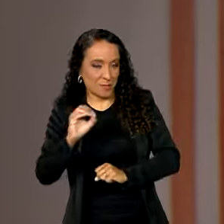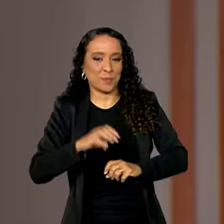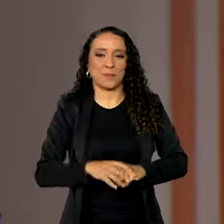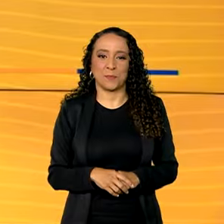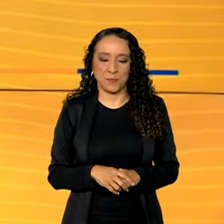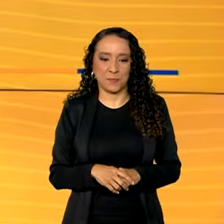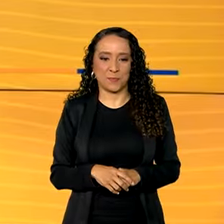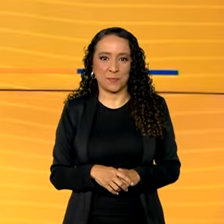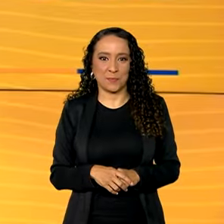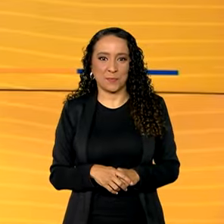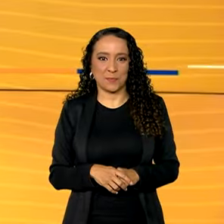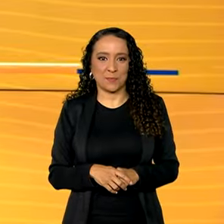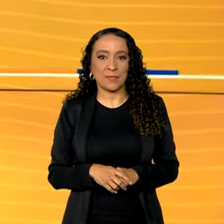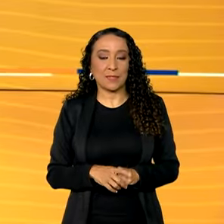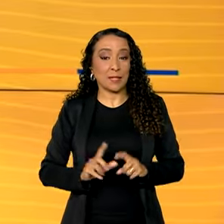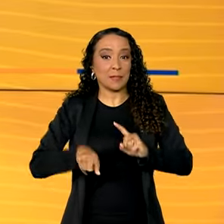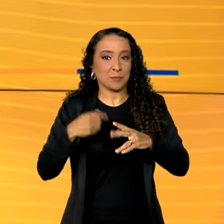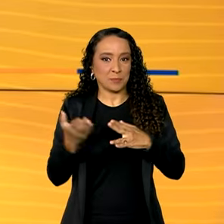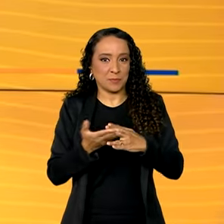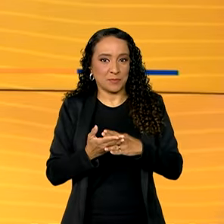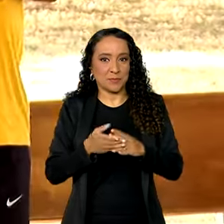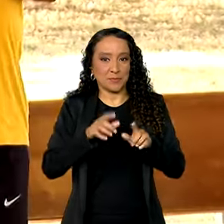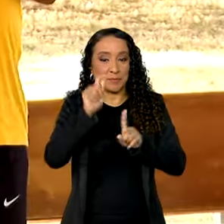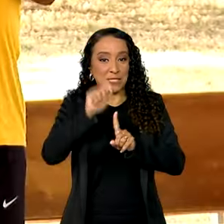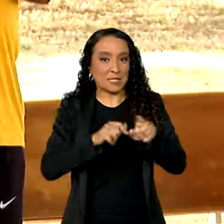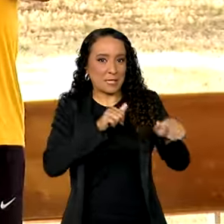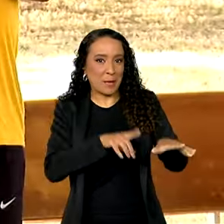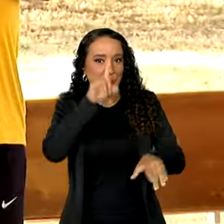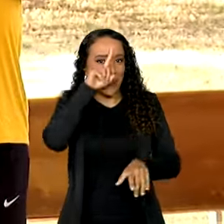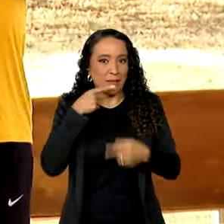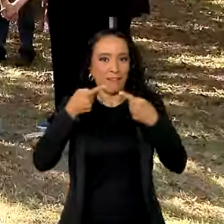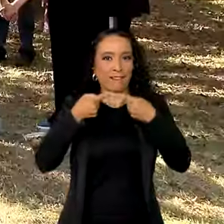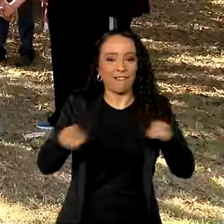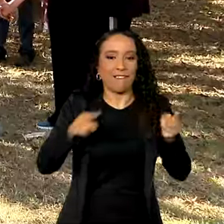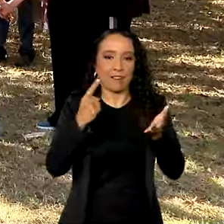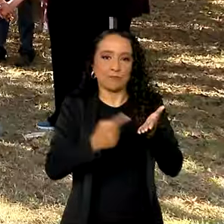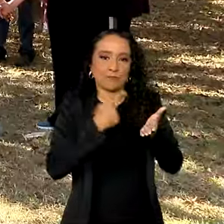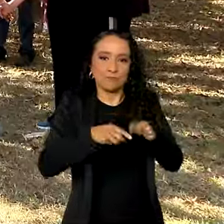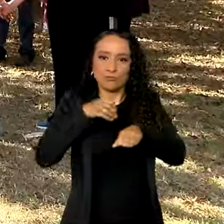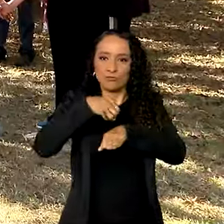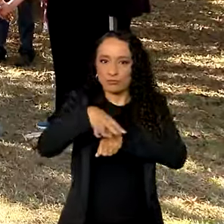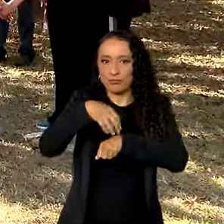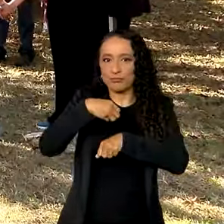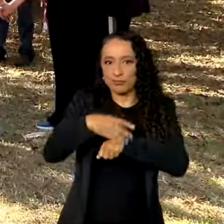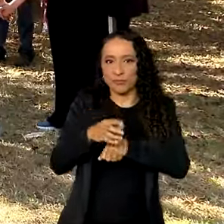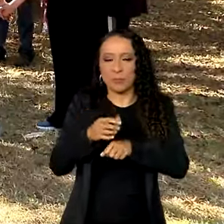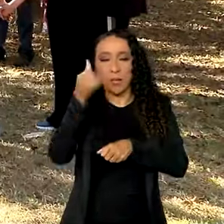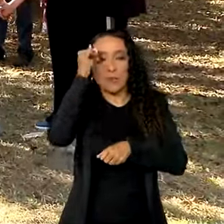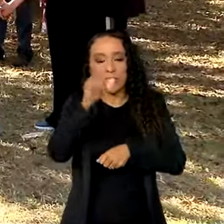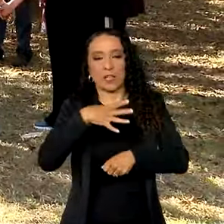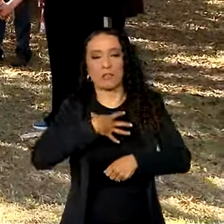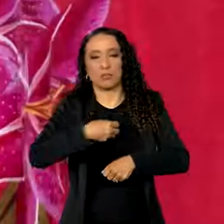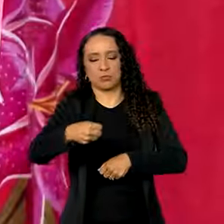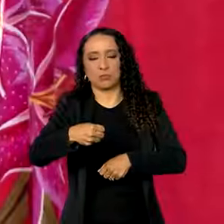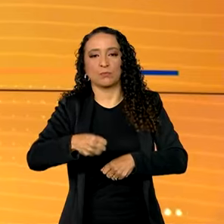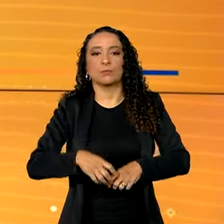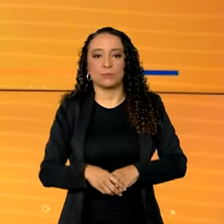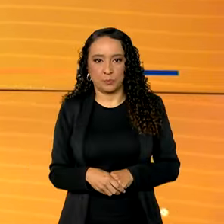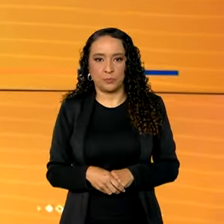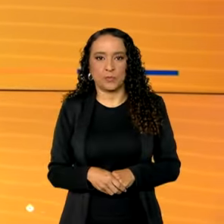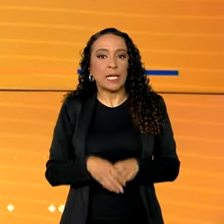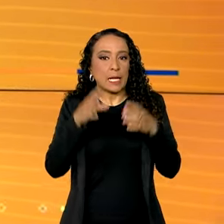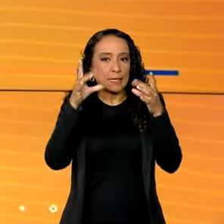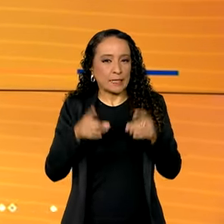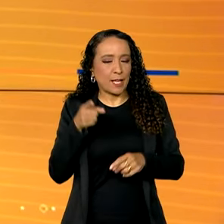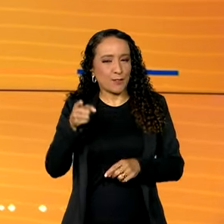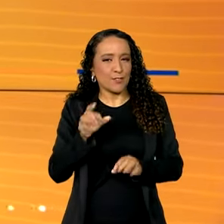4.0. Veja a seguir, Setembro Amarelo, lançada a cartilha com orientações para a prevenção ao suicídio.